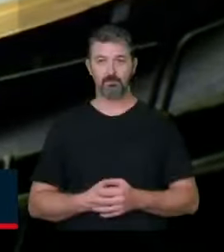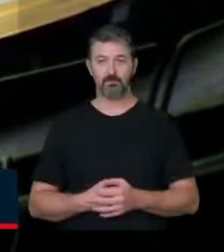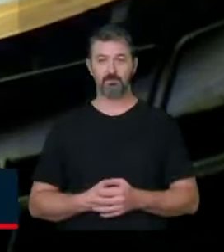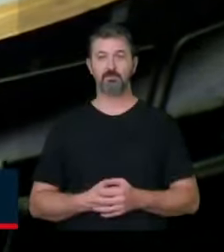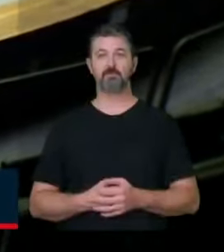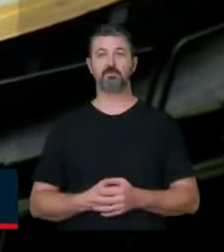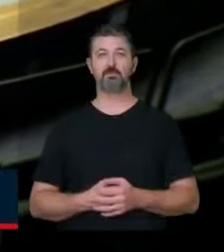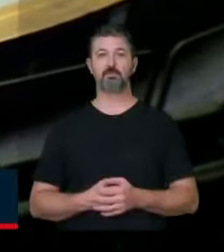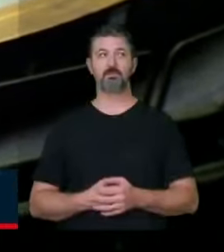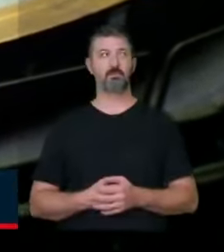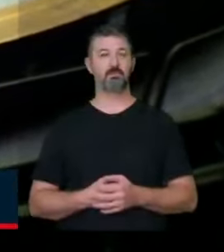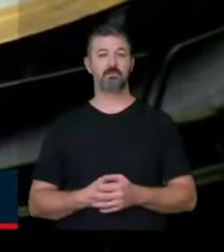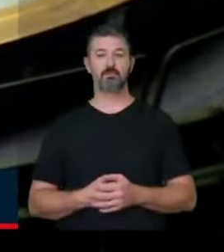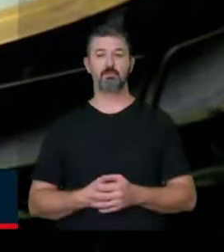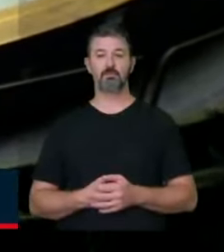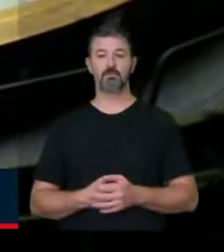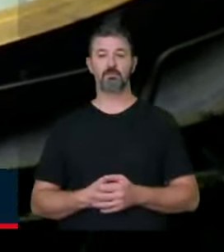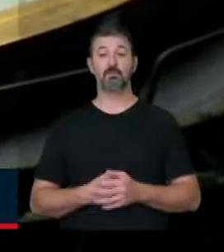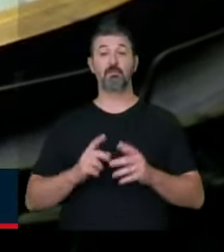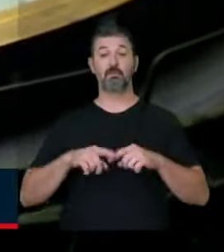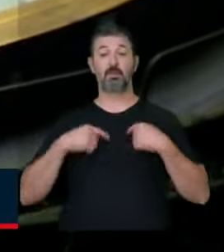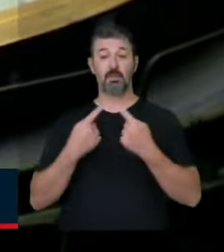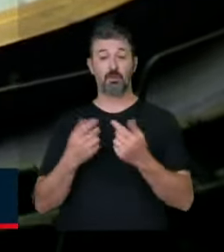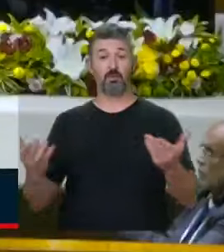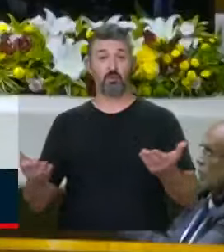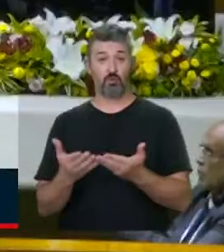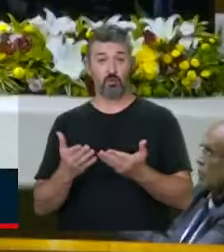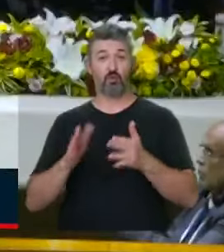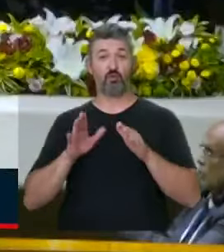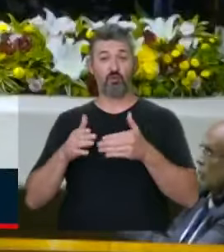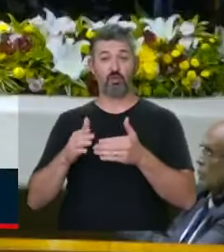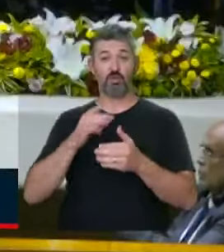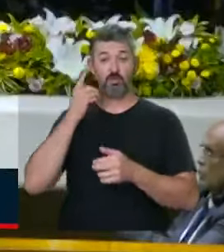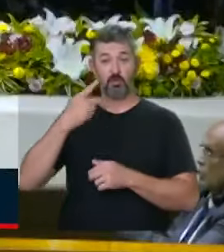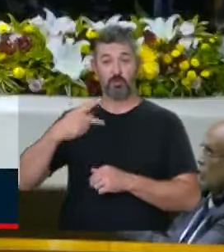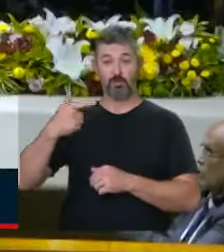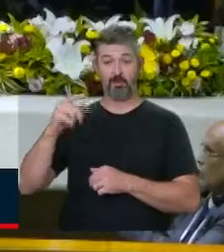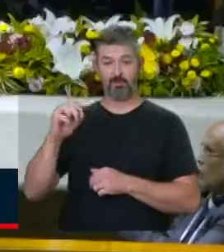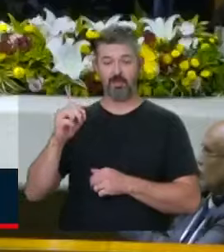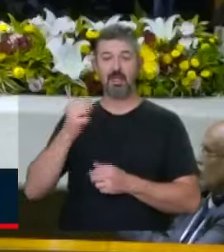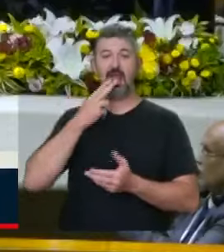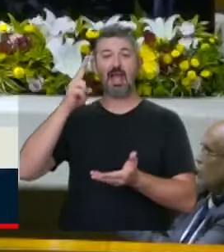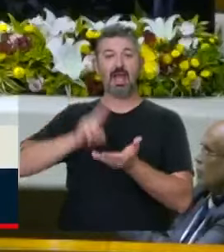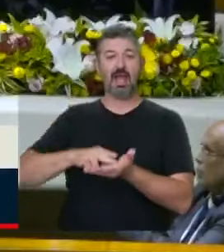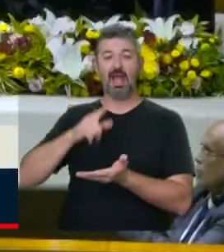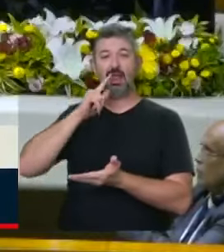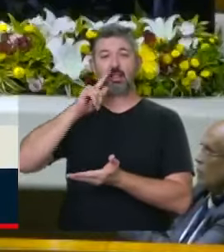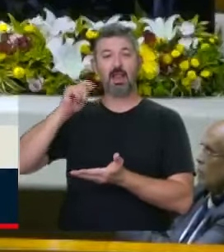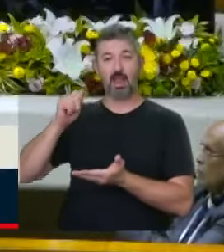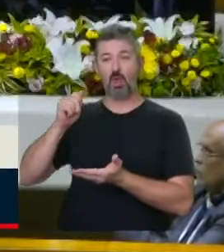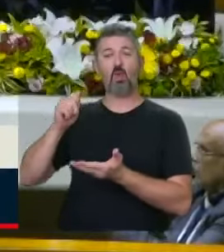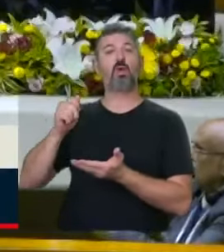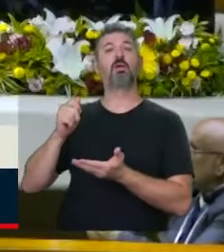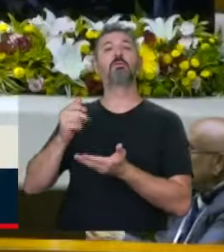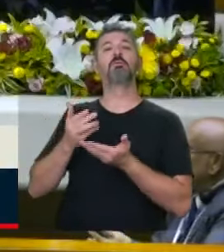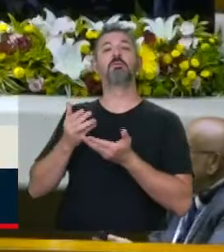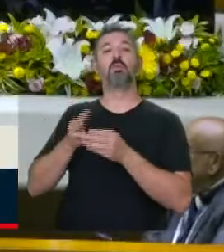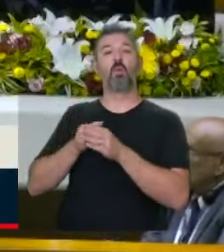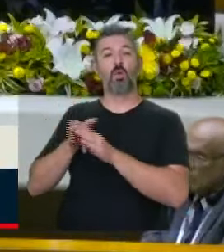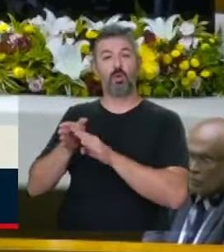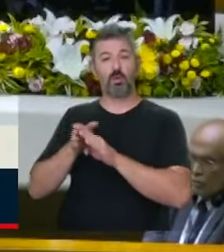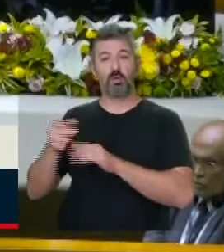Na sessão de abertura do Fórum Parlamentar do G20, foi entregue a Carta de Alagoas, com recomendações para a